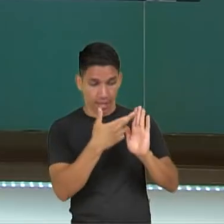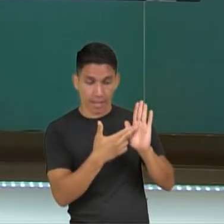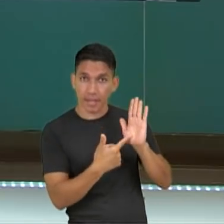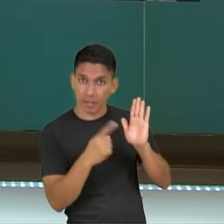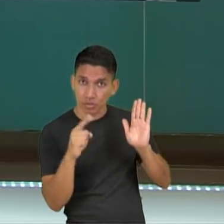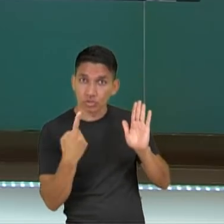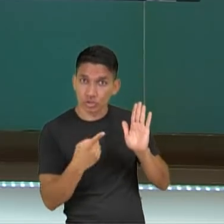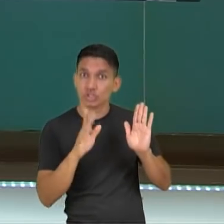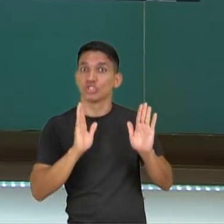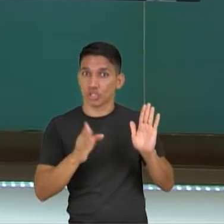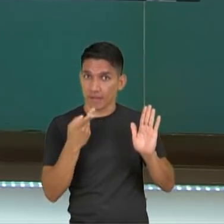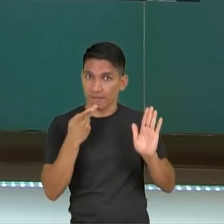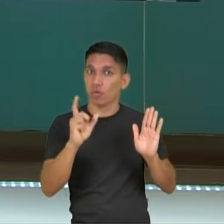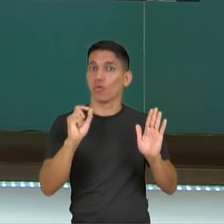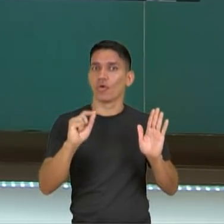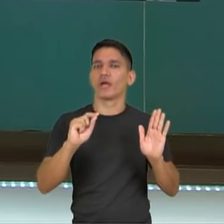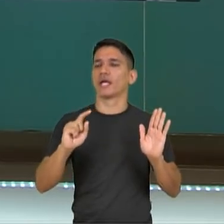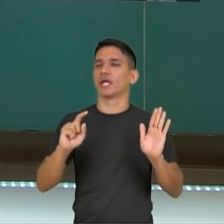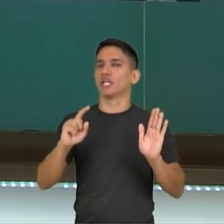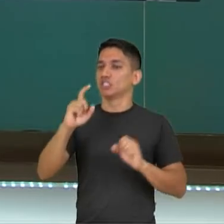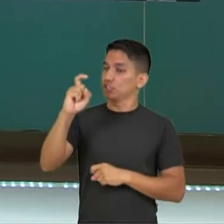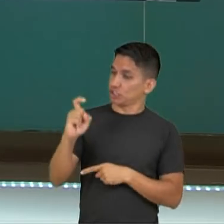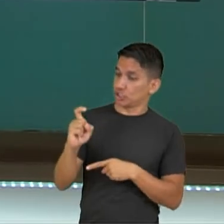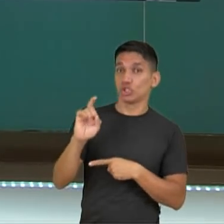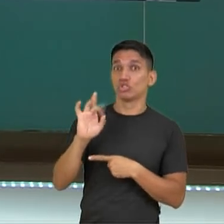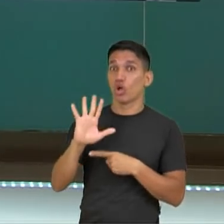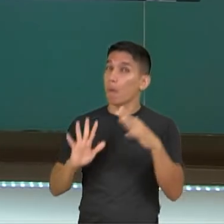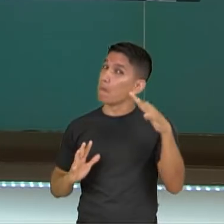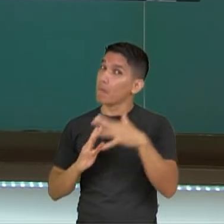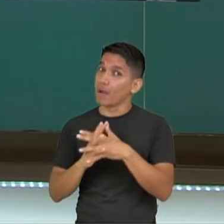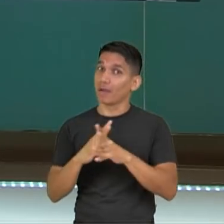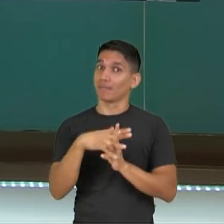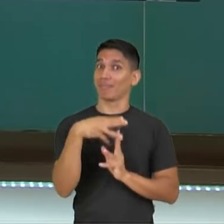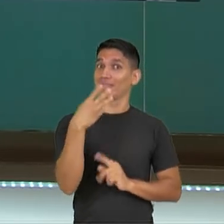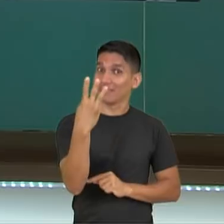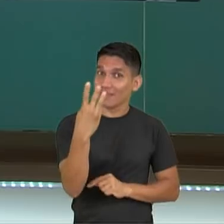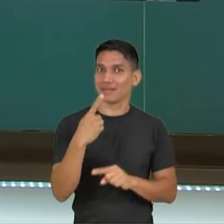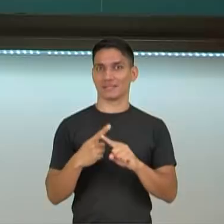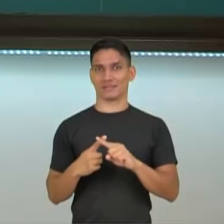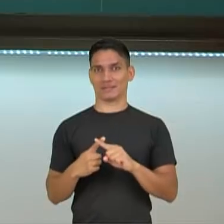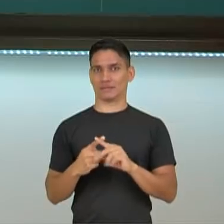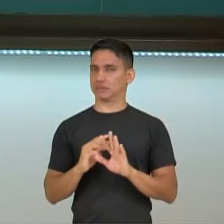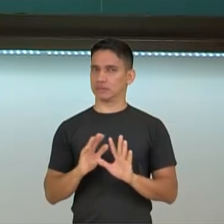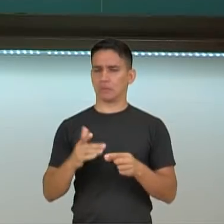E esse número em romano, quanto será que é? Tempo para vocês.